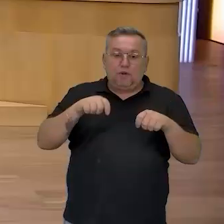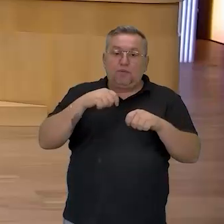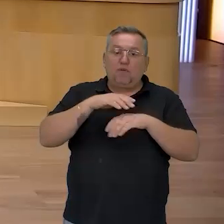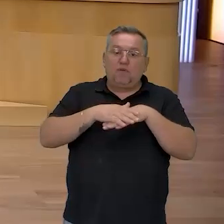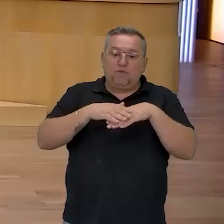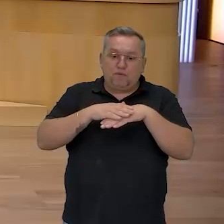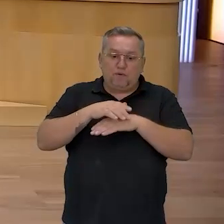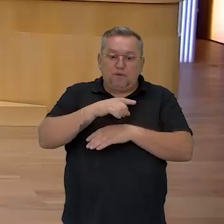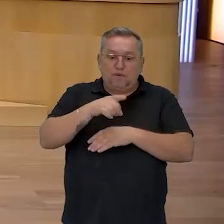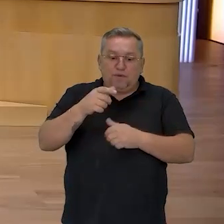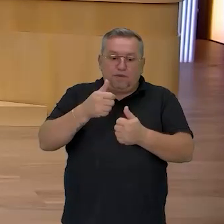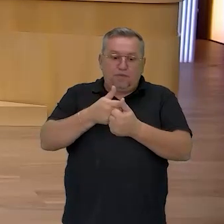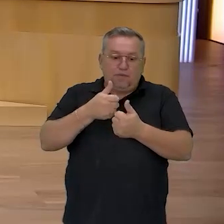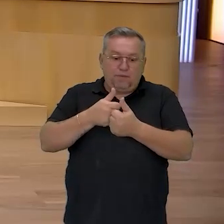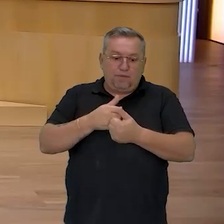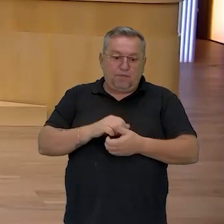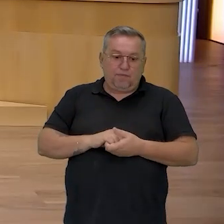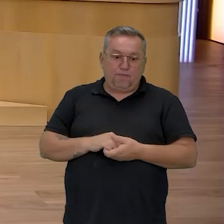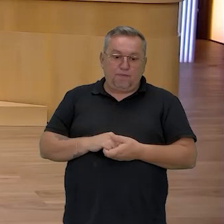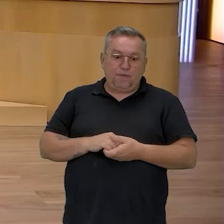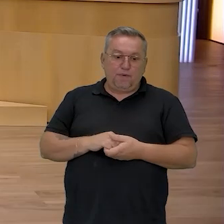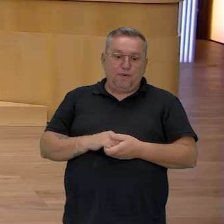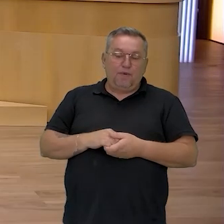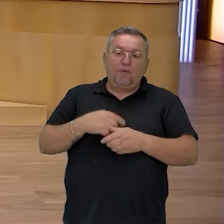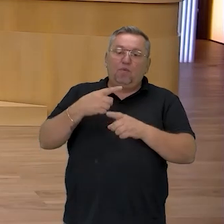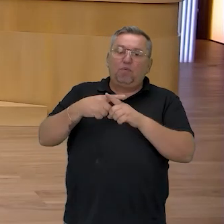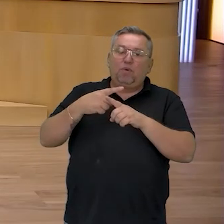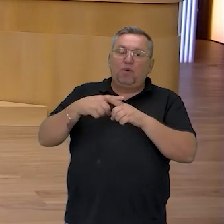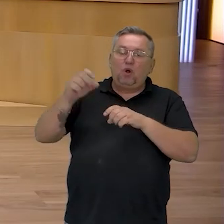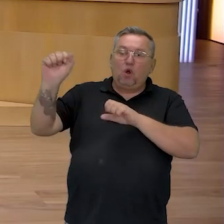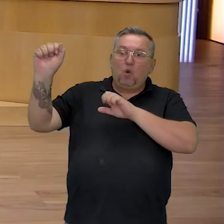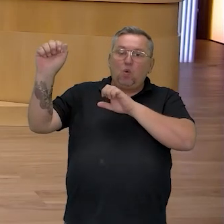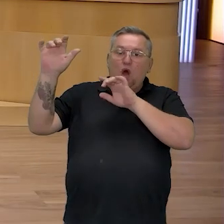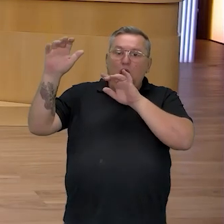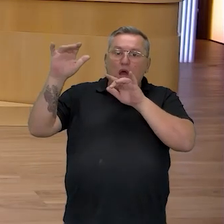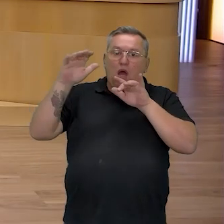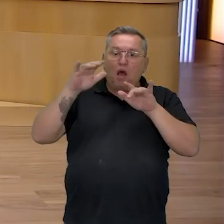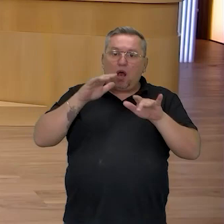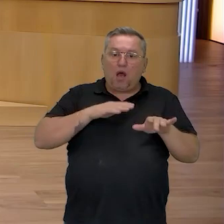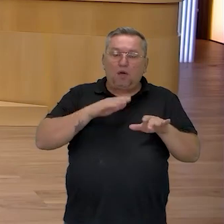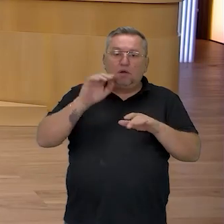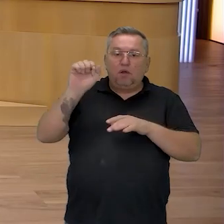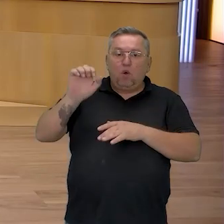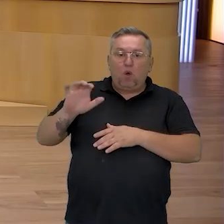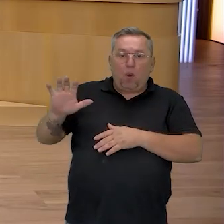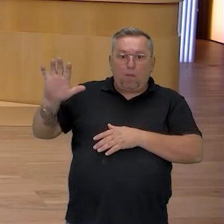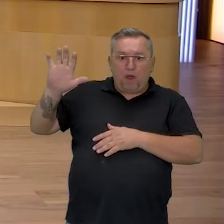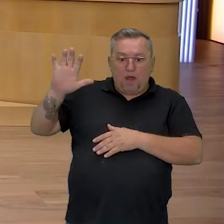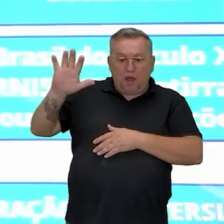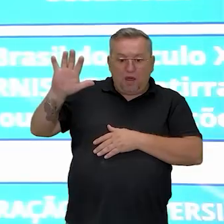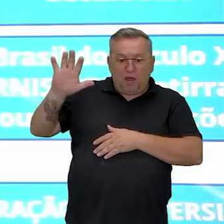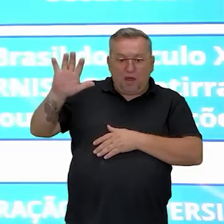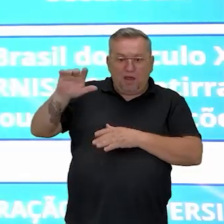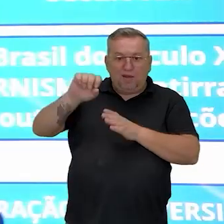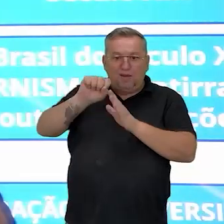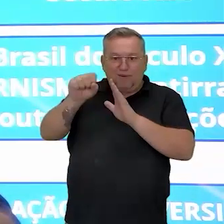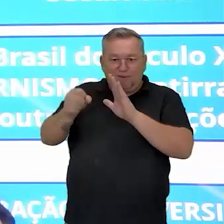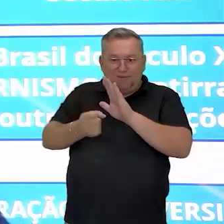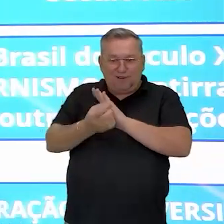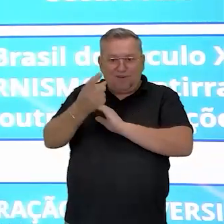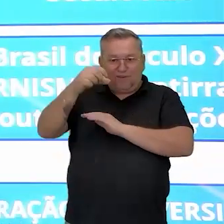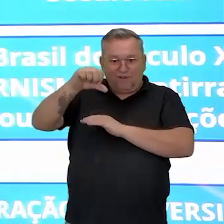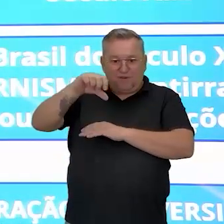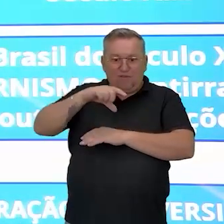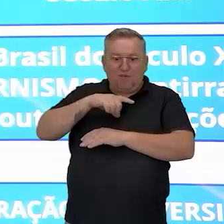uma ideia de perto. Por que imigração europeia? No século XIX existia uma